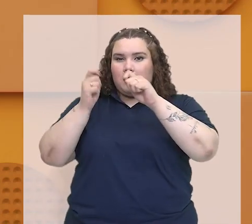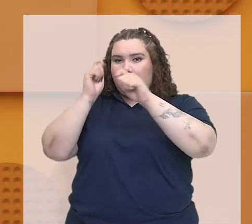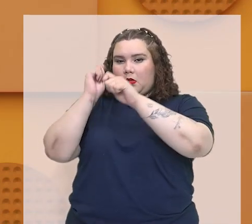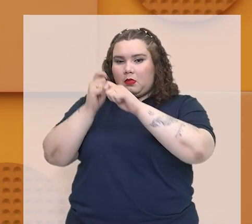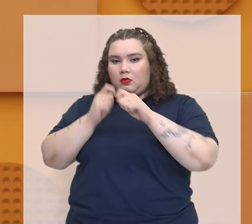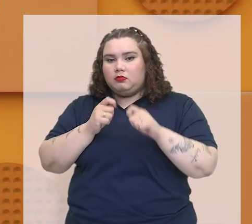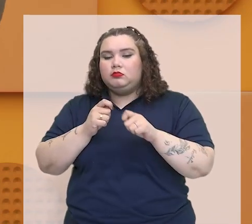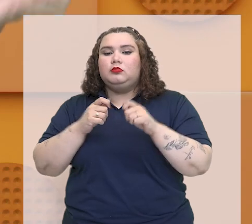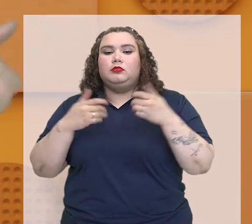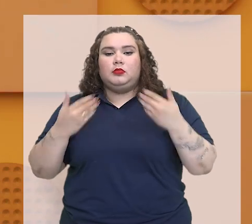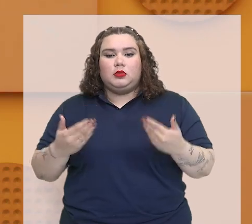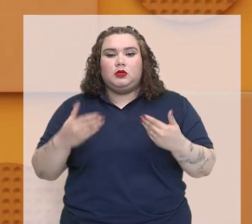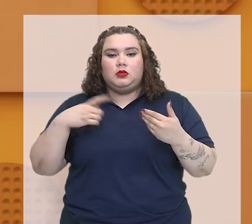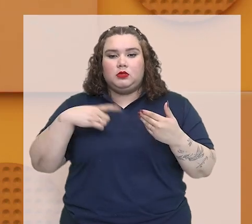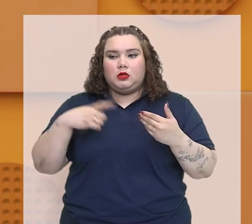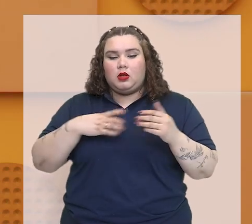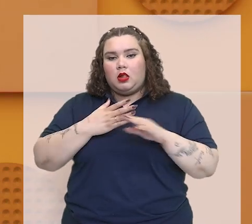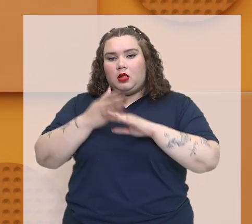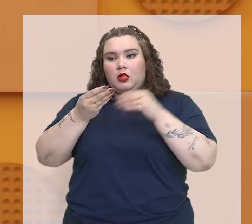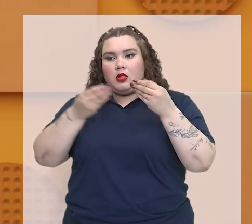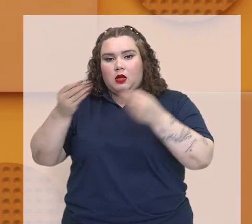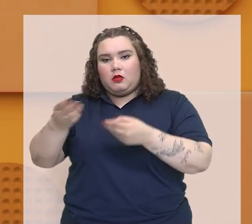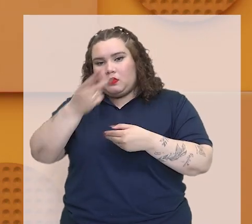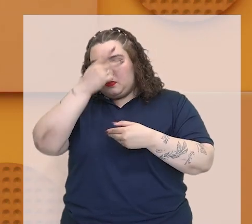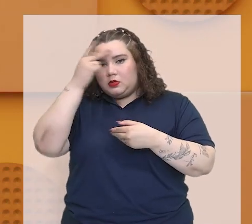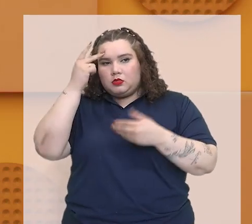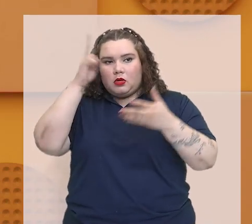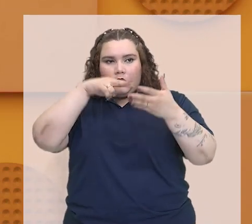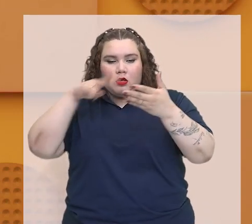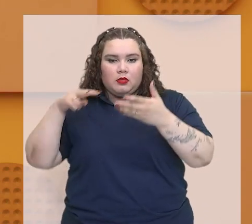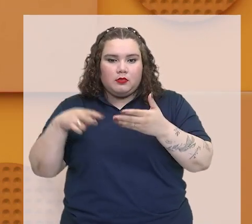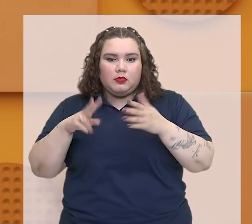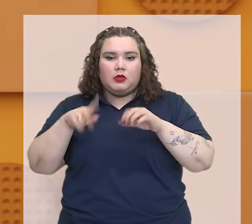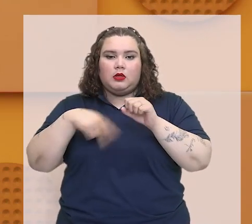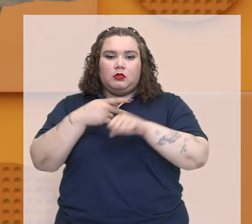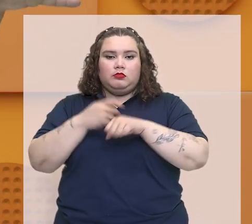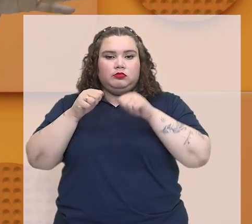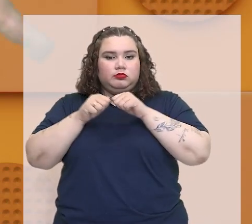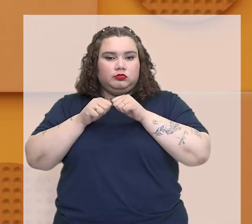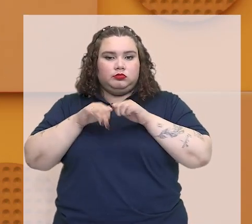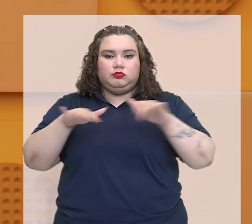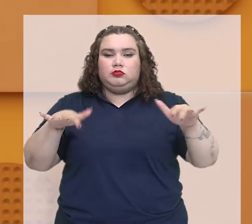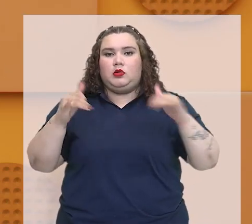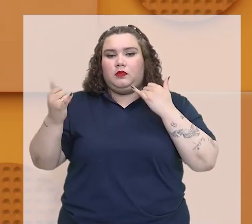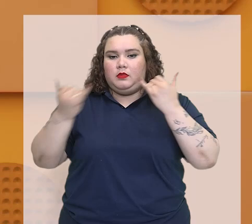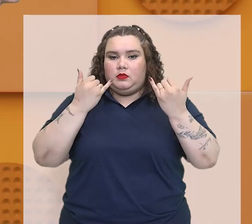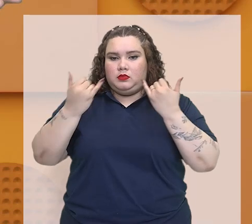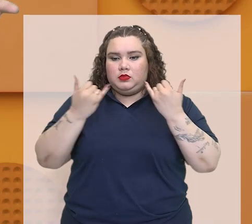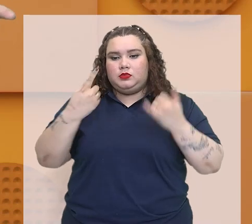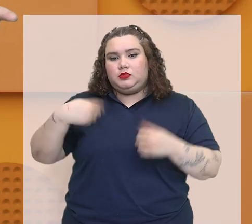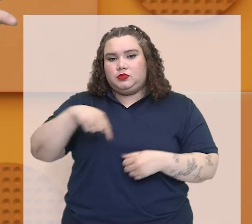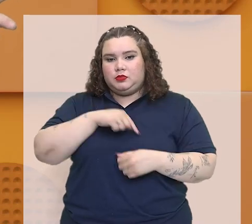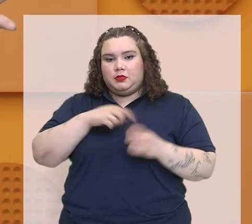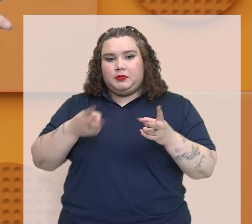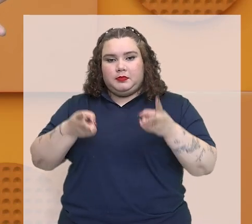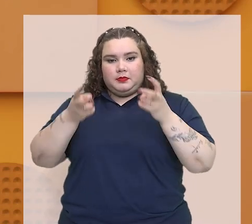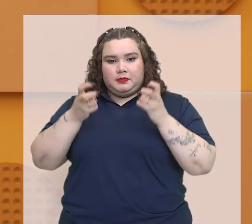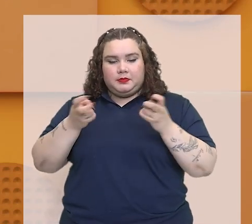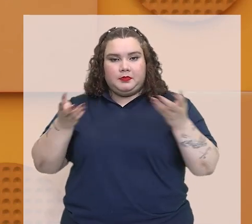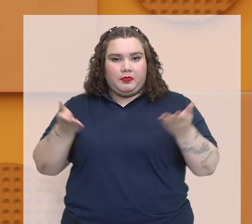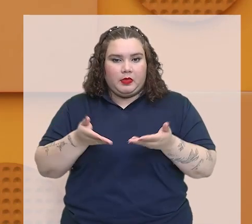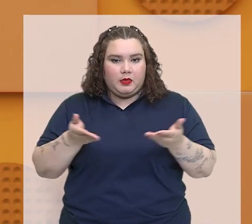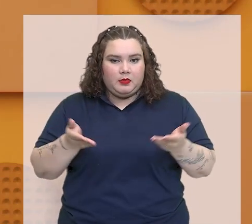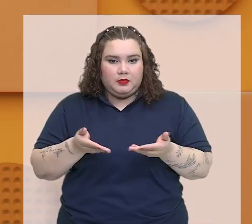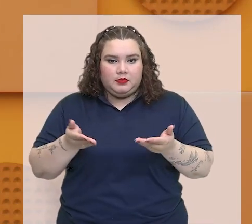né? E aí levada, então, ao fórum. E depois disso, a gente tem, então, a difusão das informações como nós concebemos nos